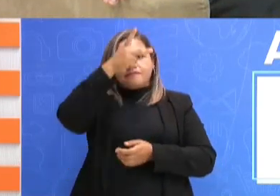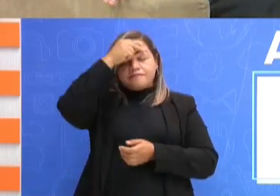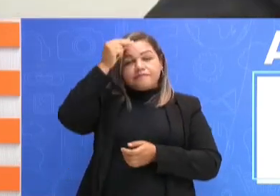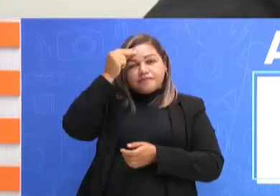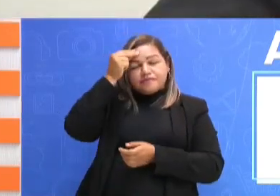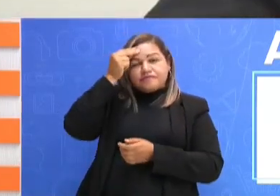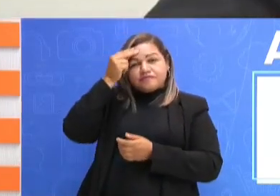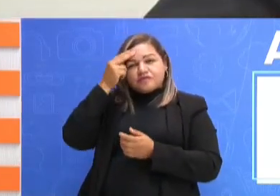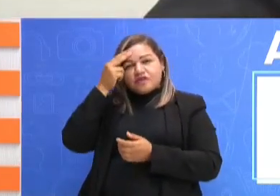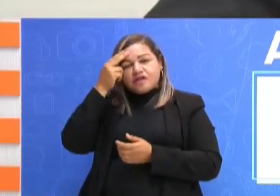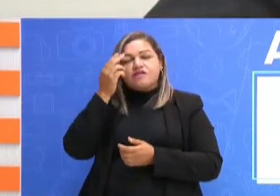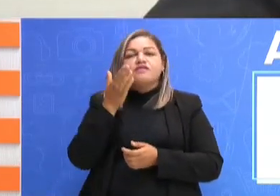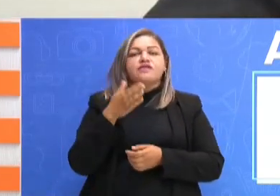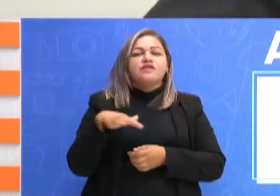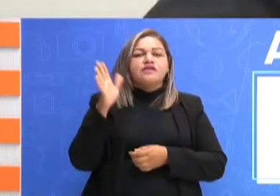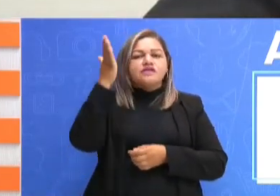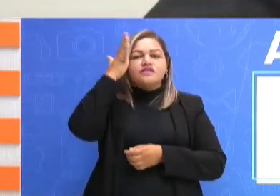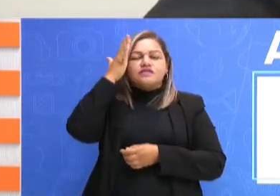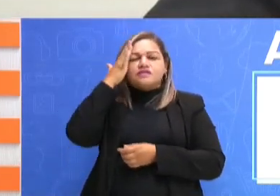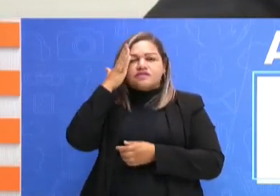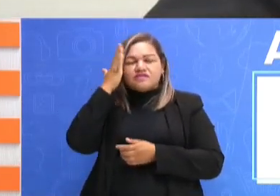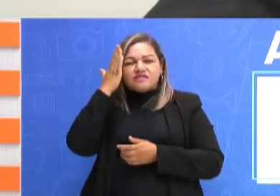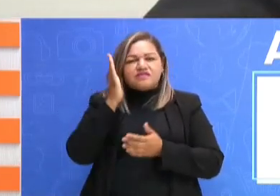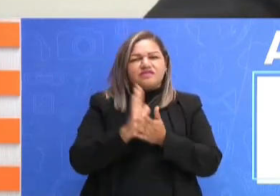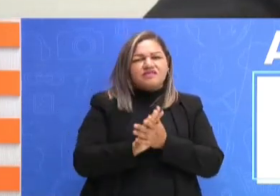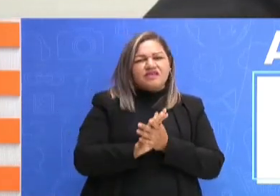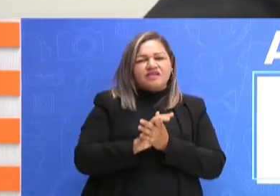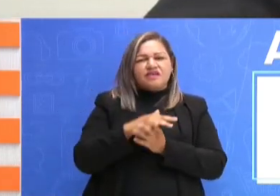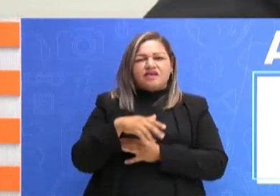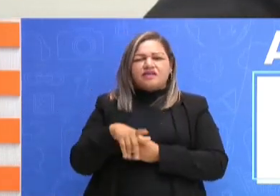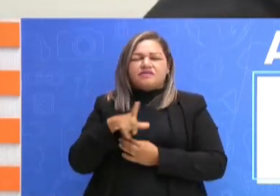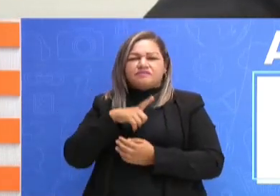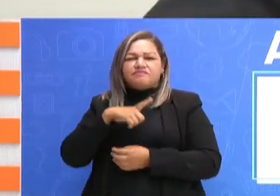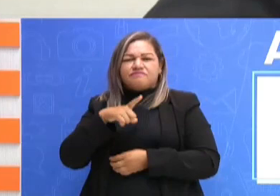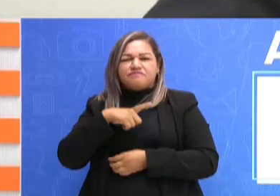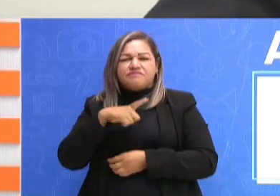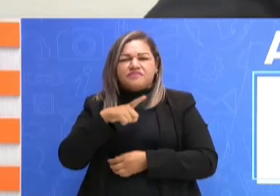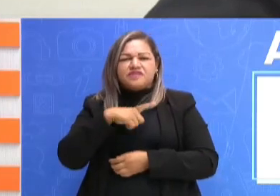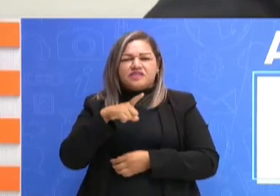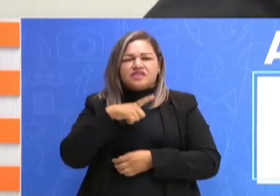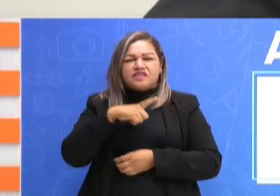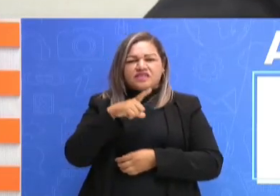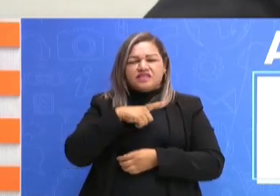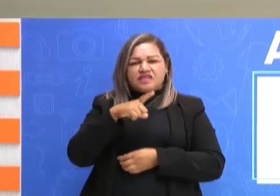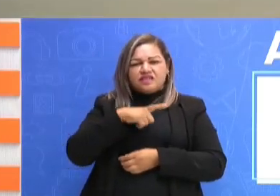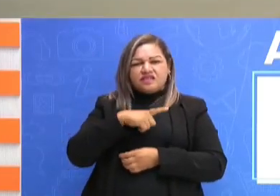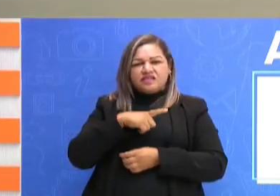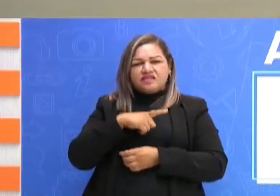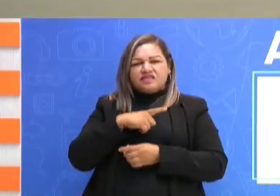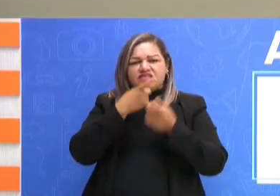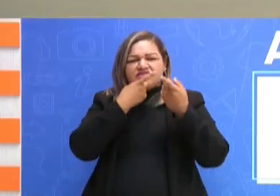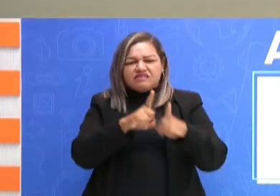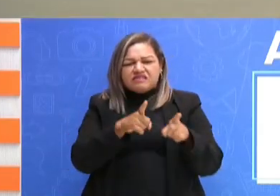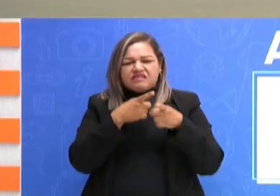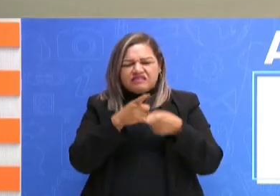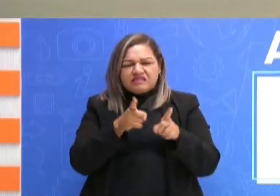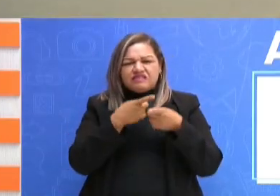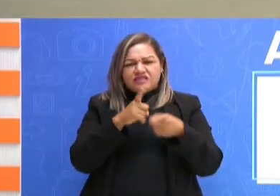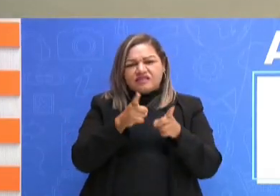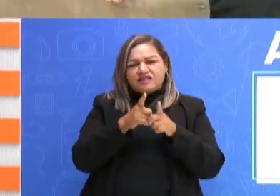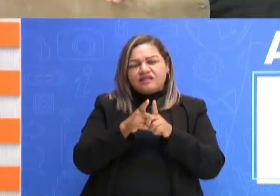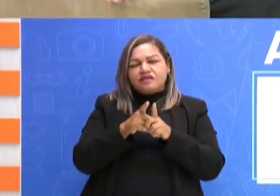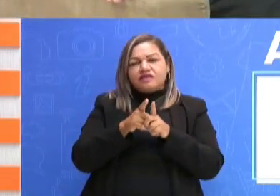gente sabe também que o senhor tem enfrentado desafios muito grandes ultimamente, né? E eu gostaria de